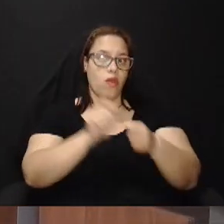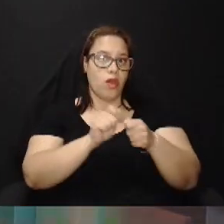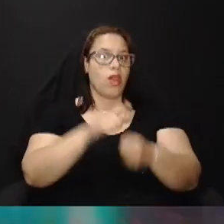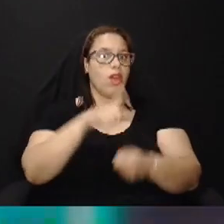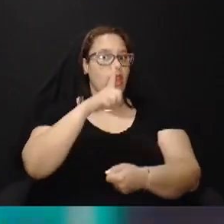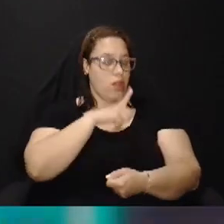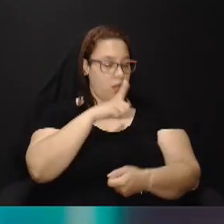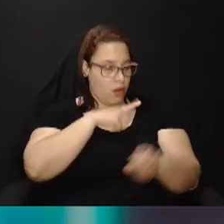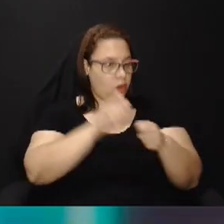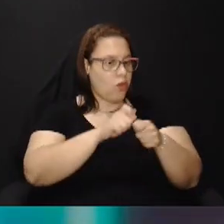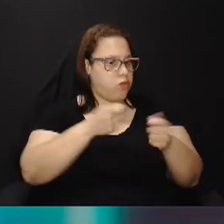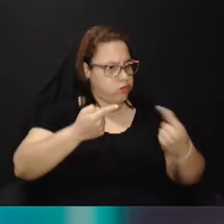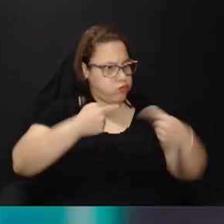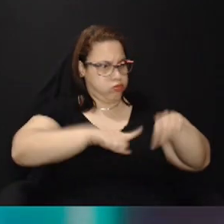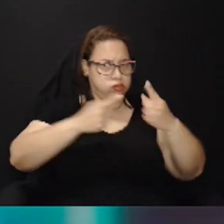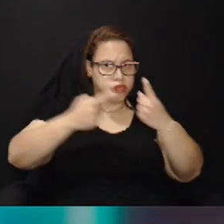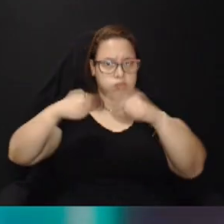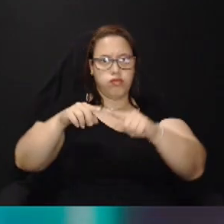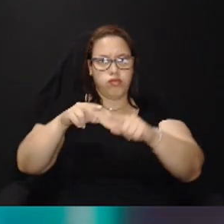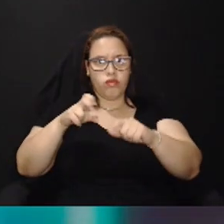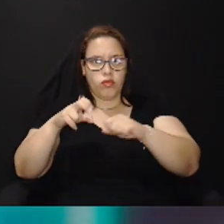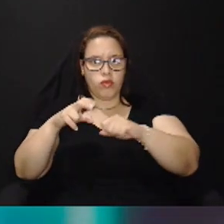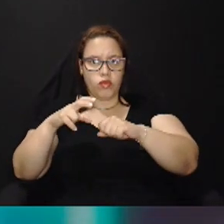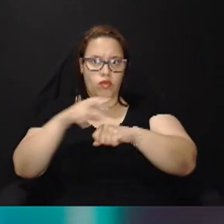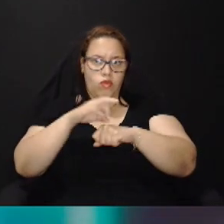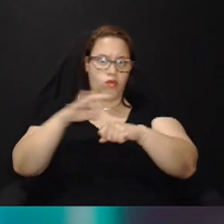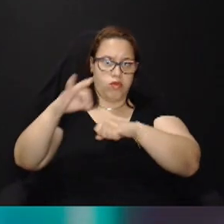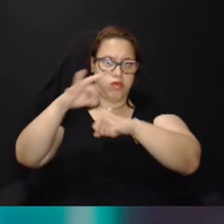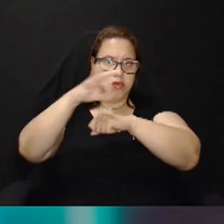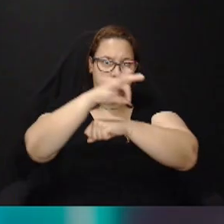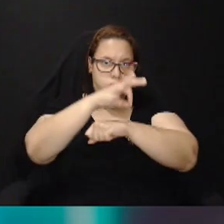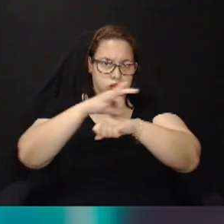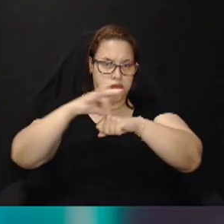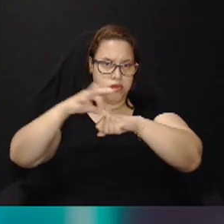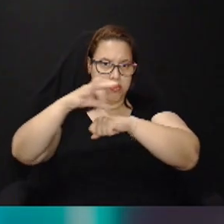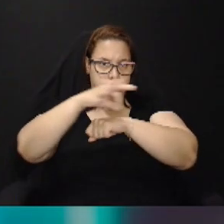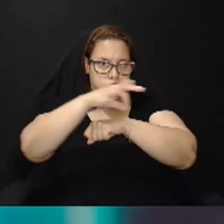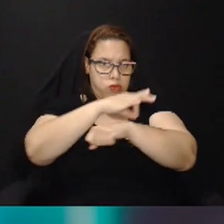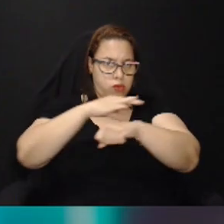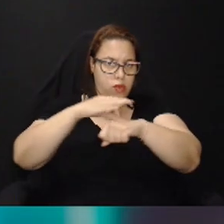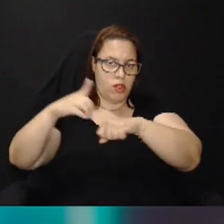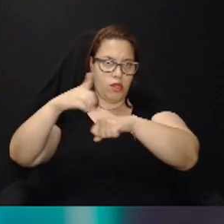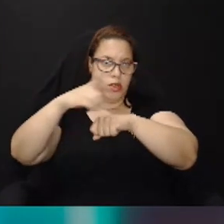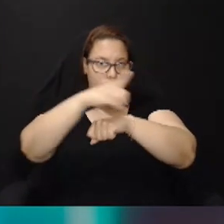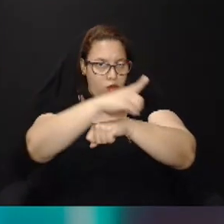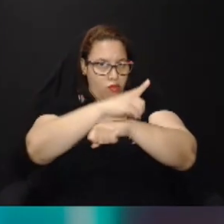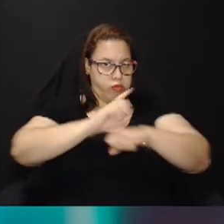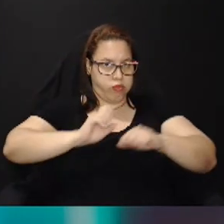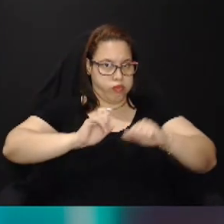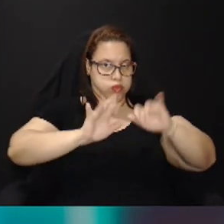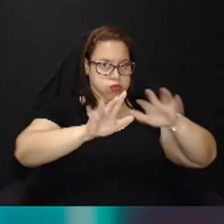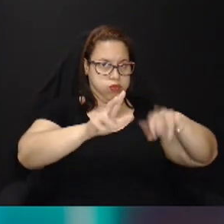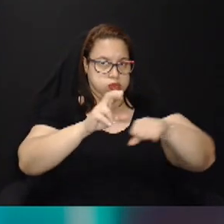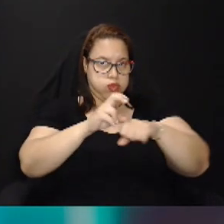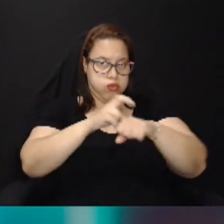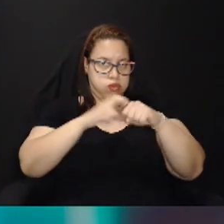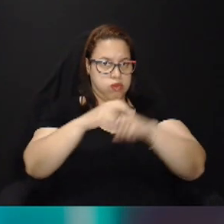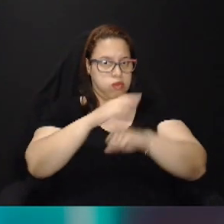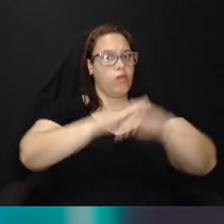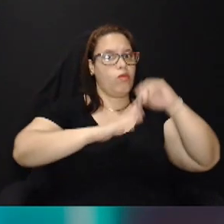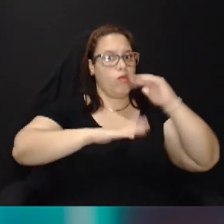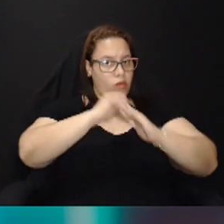combater o mosquito, principalmente, que é o grande vetor, que é quem dissemina a dengue. E, obviamente, através de ações, tanto